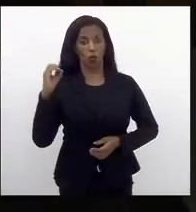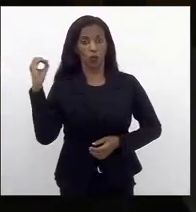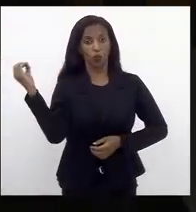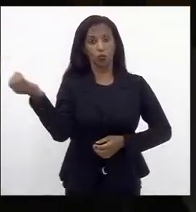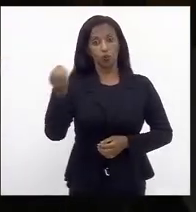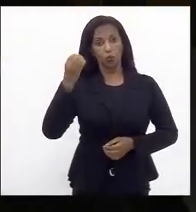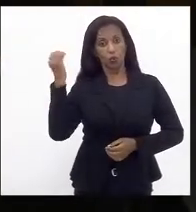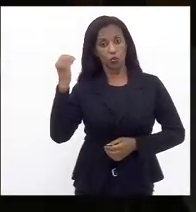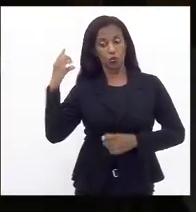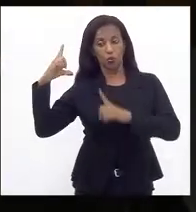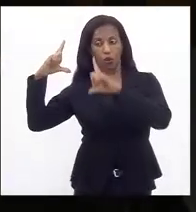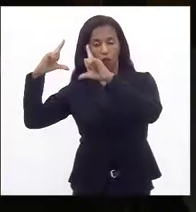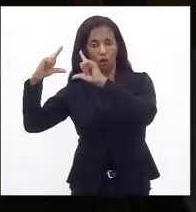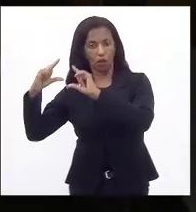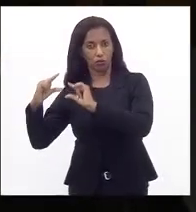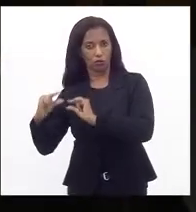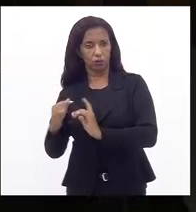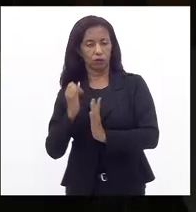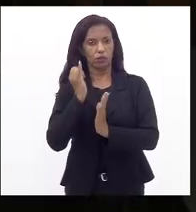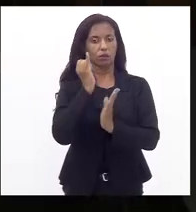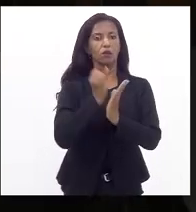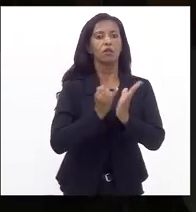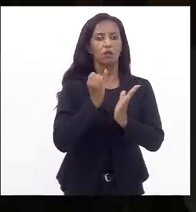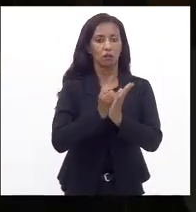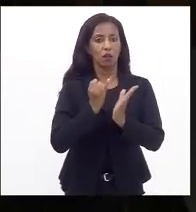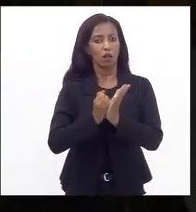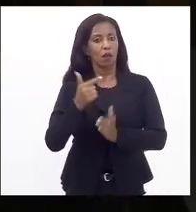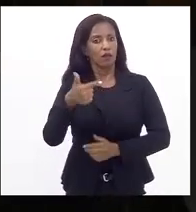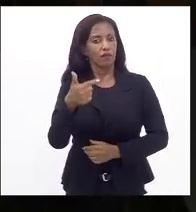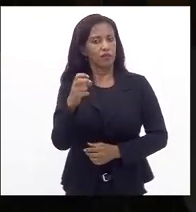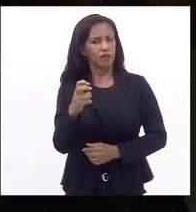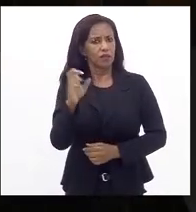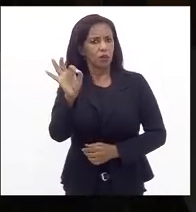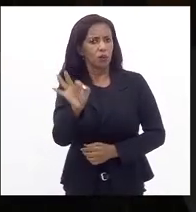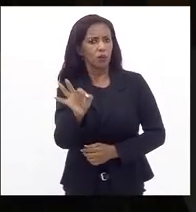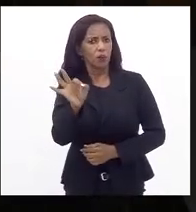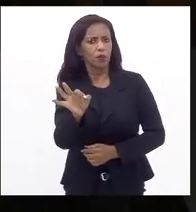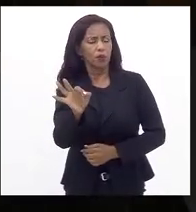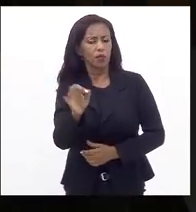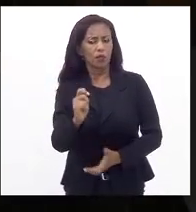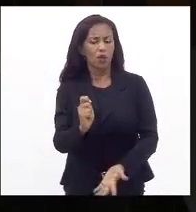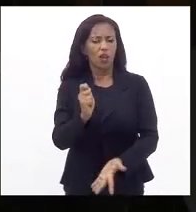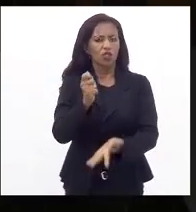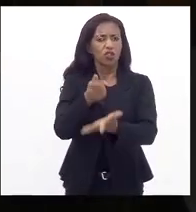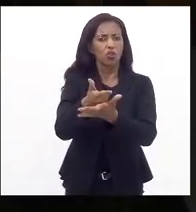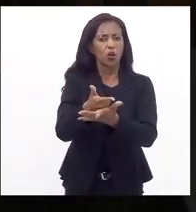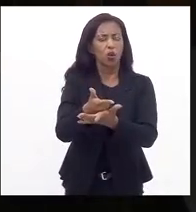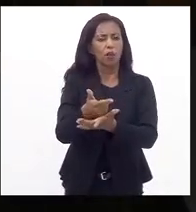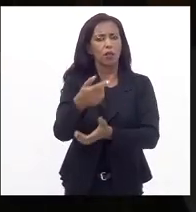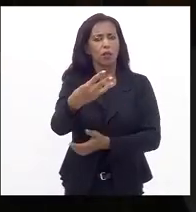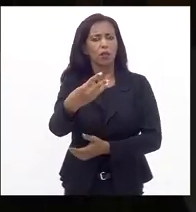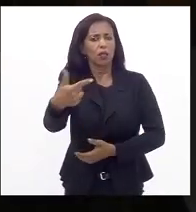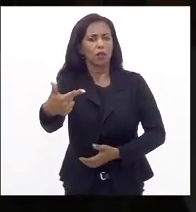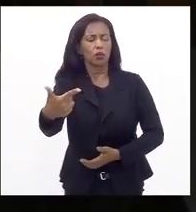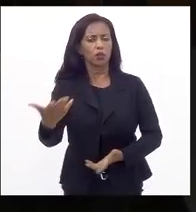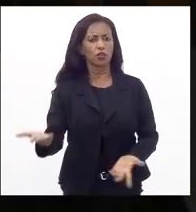está reduzindo o ICMS da gasolina para 25 a gente está cobrando 32